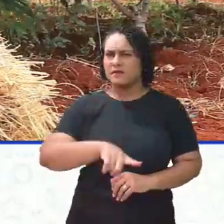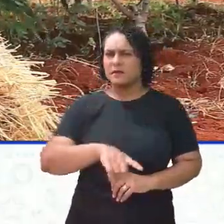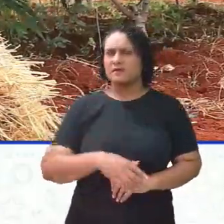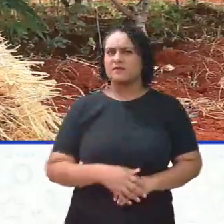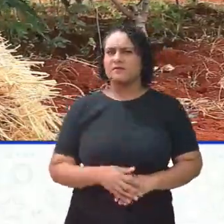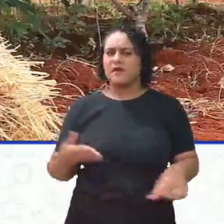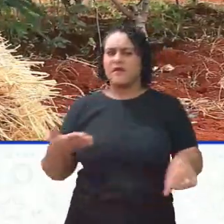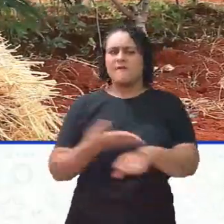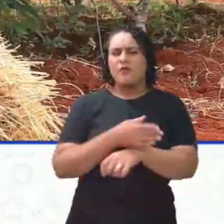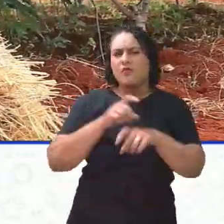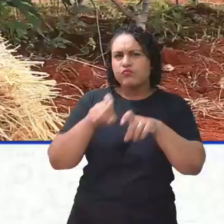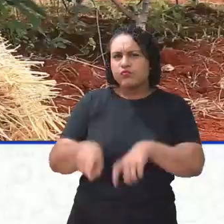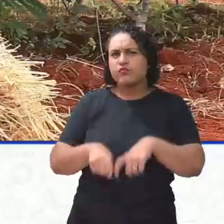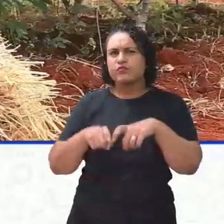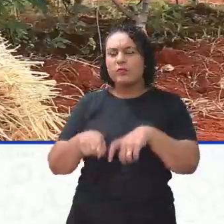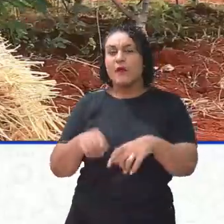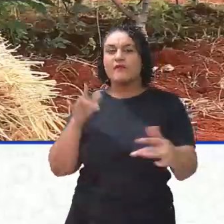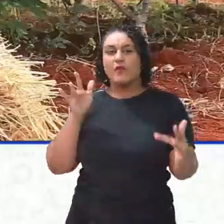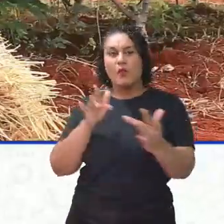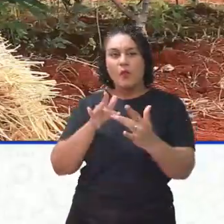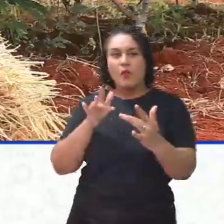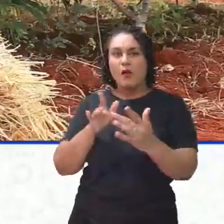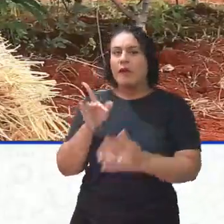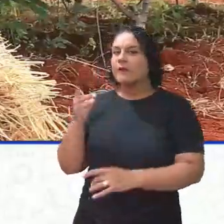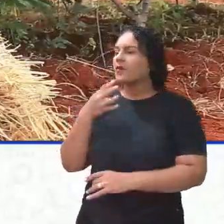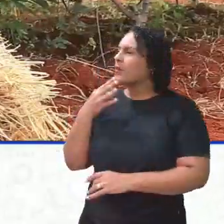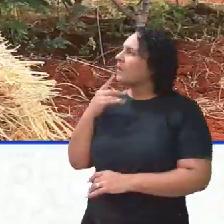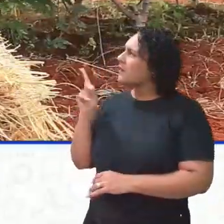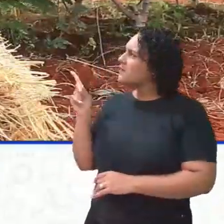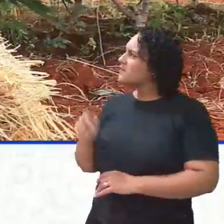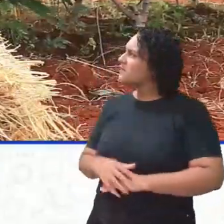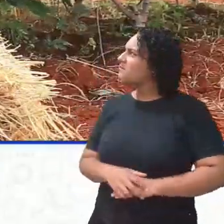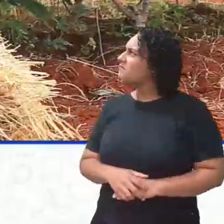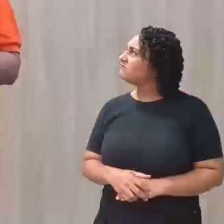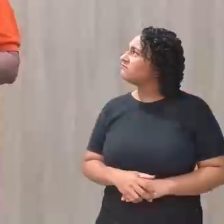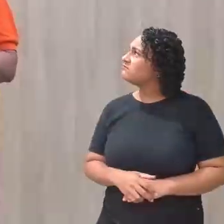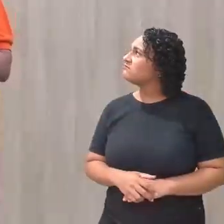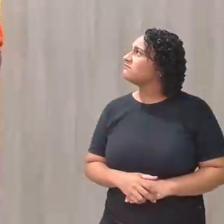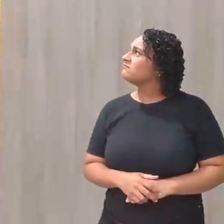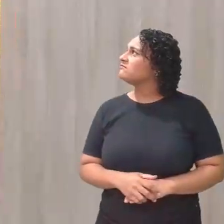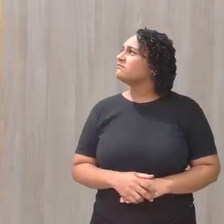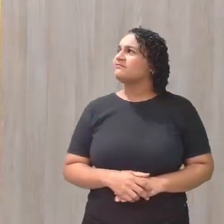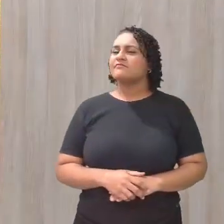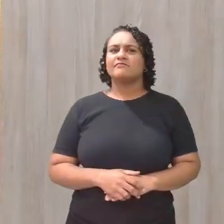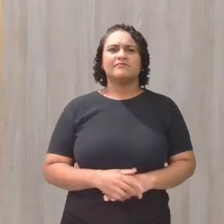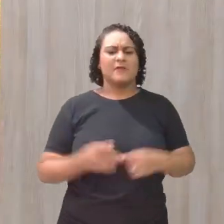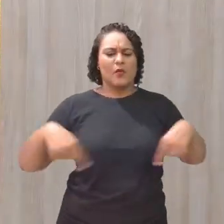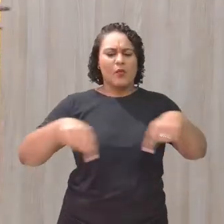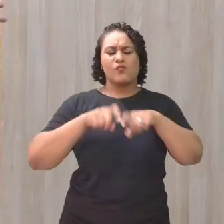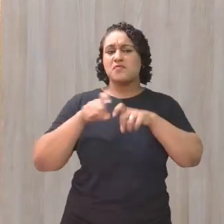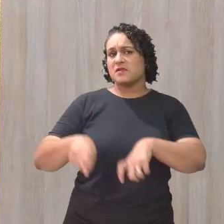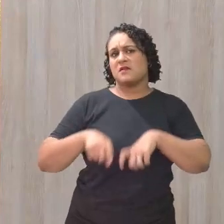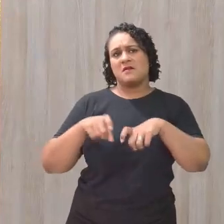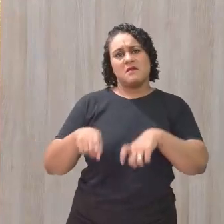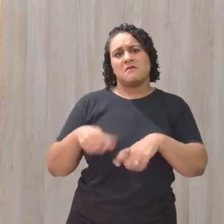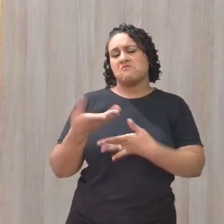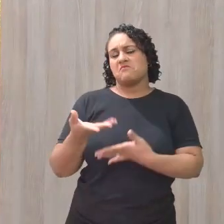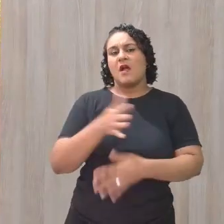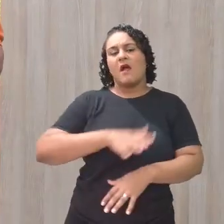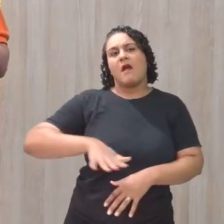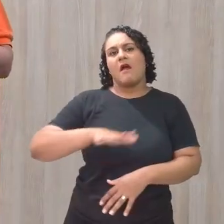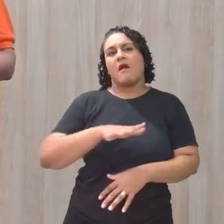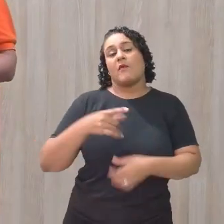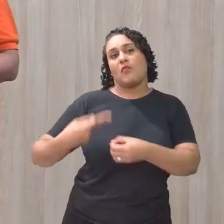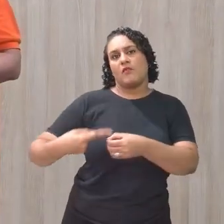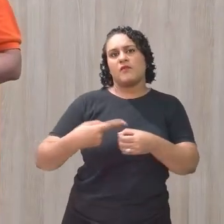foram assim na roça, tiveram esse contato em alguma granja ou alguma área assim rural, e